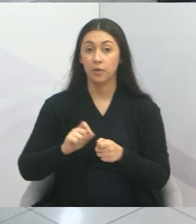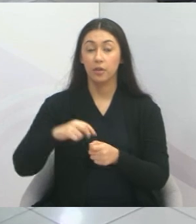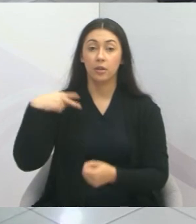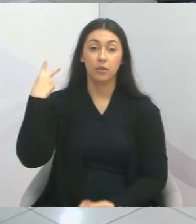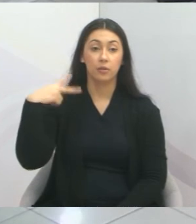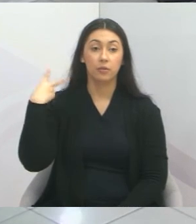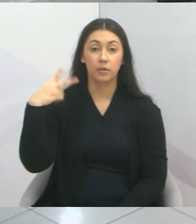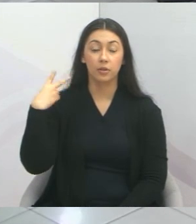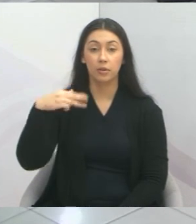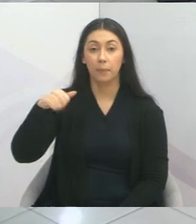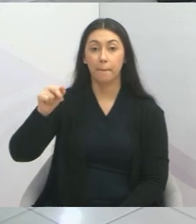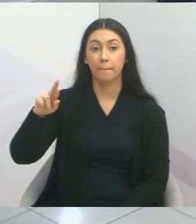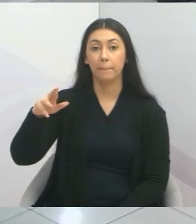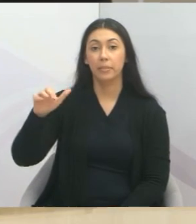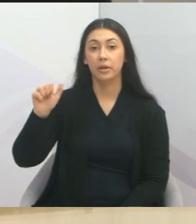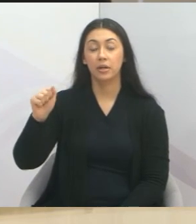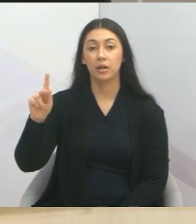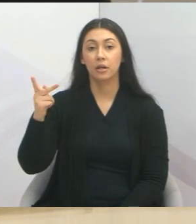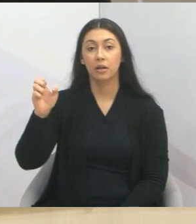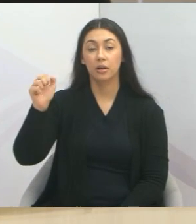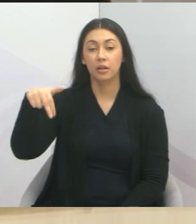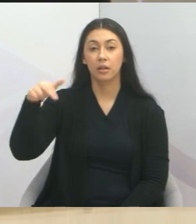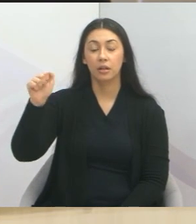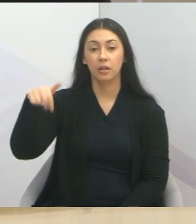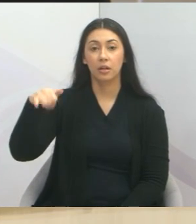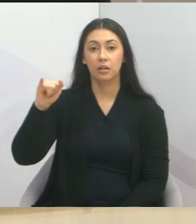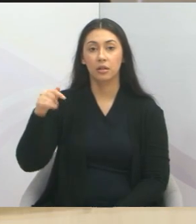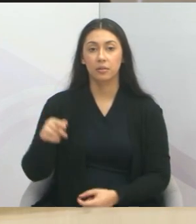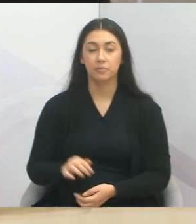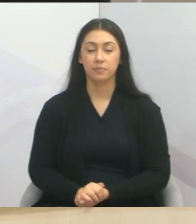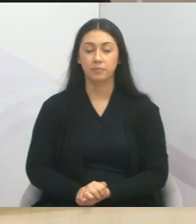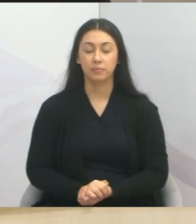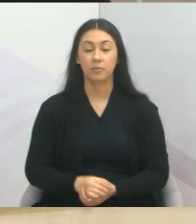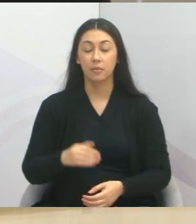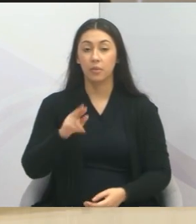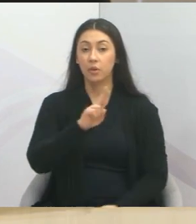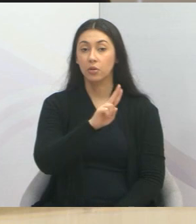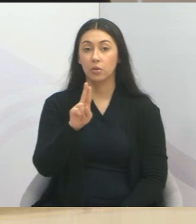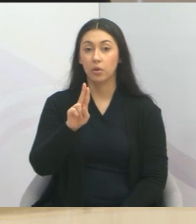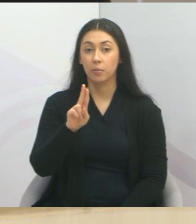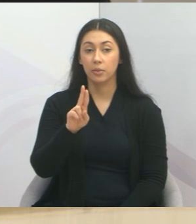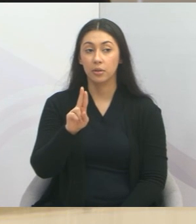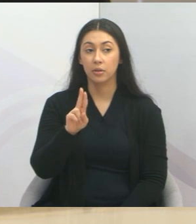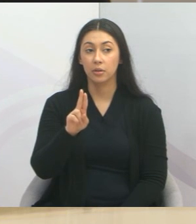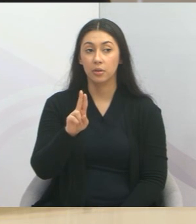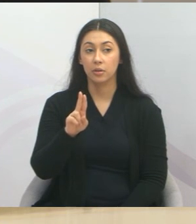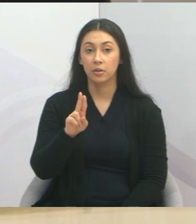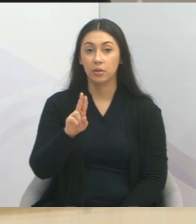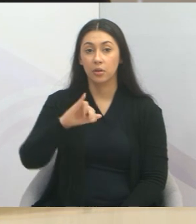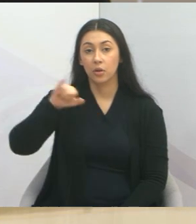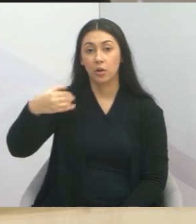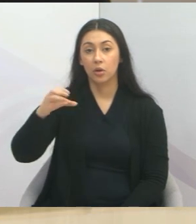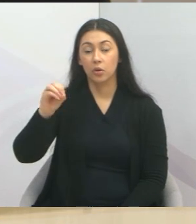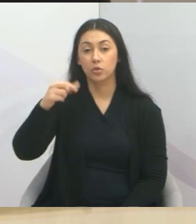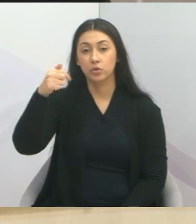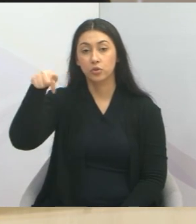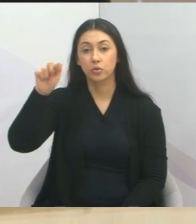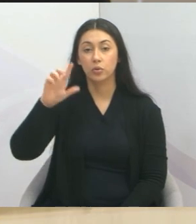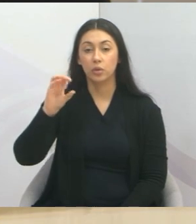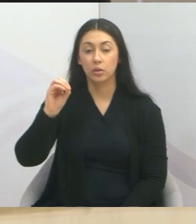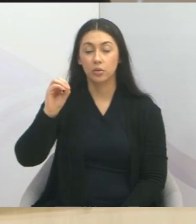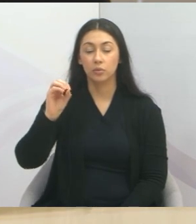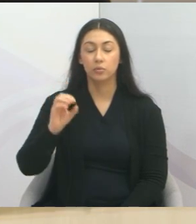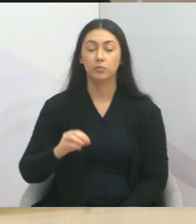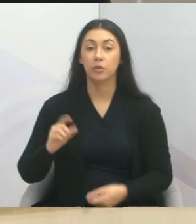formulada pela Vereadora Maria Amélia irlane Barreto voto de pesar pelo falecimento de João de Deus de Oliveira